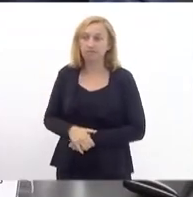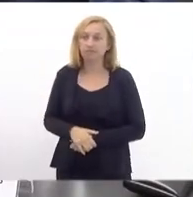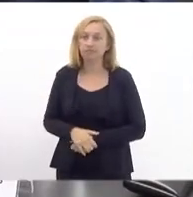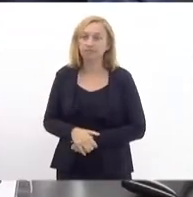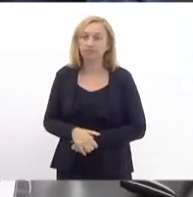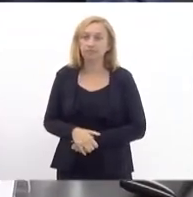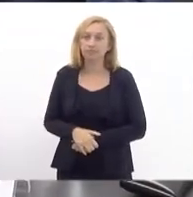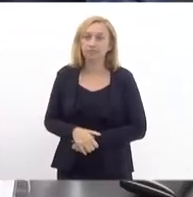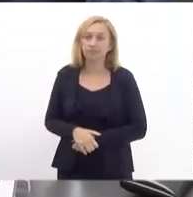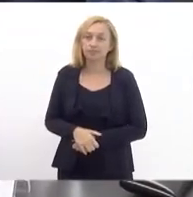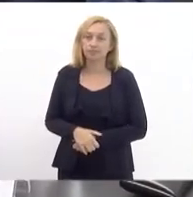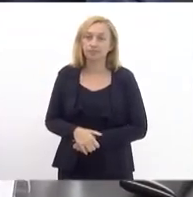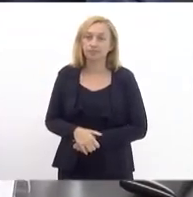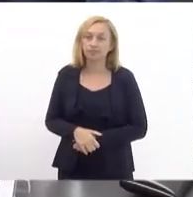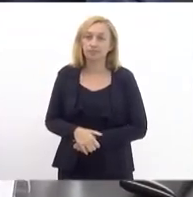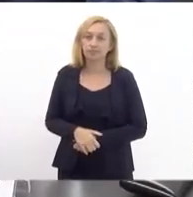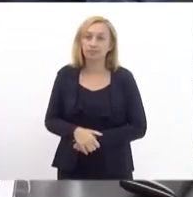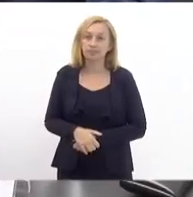que